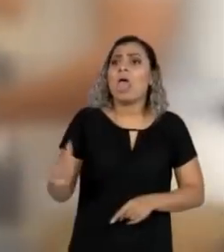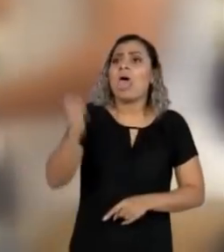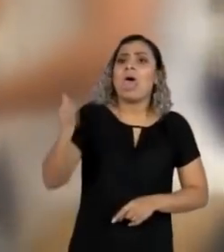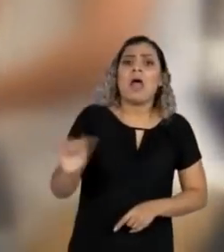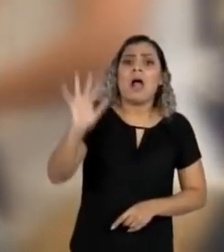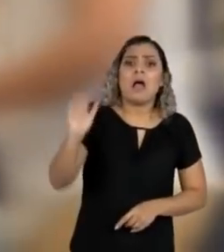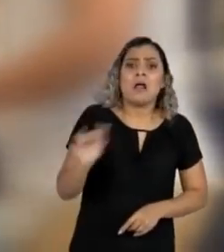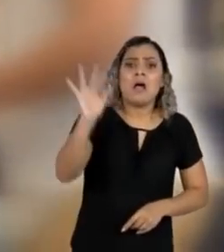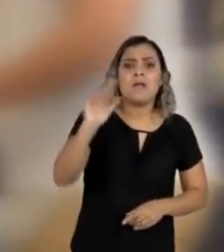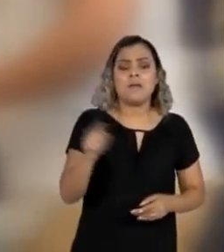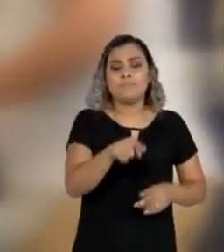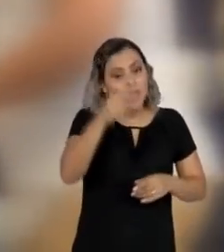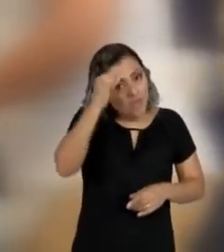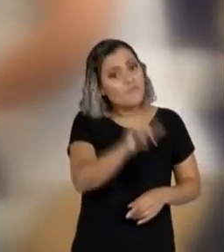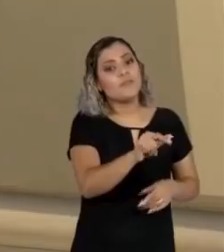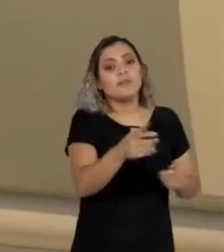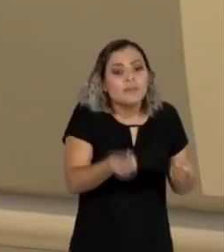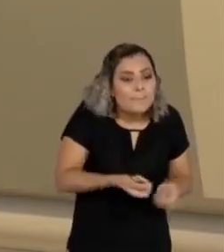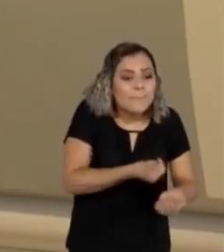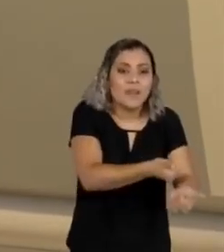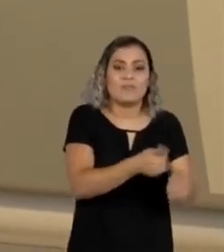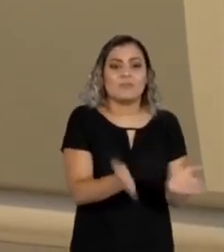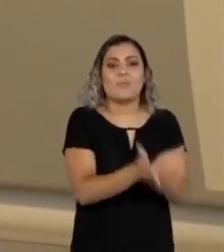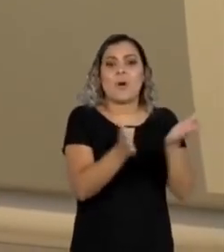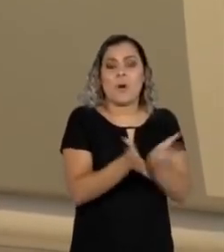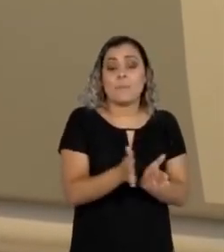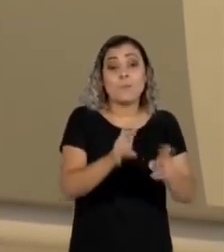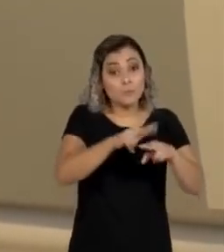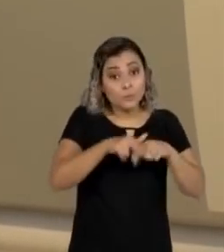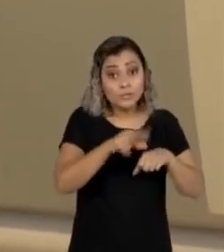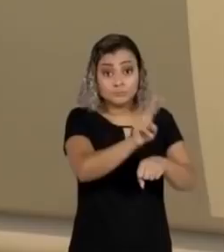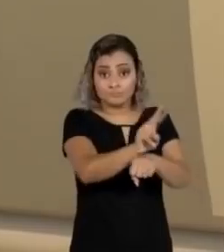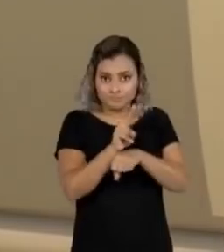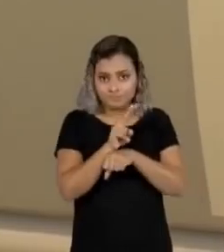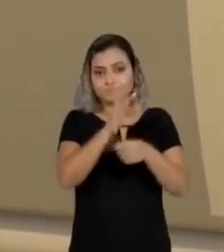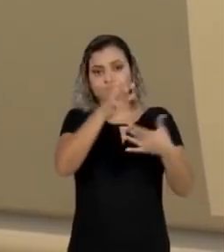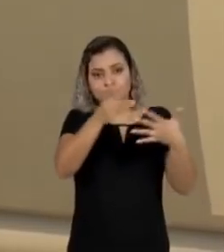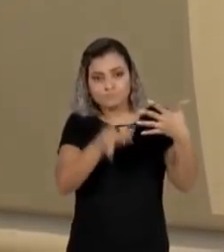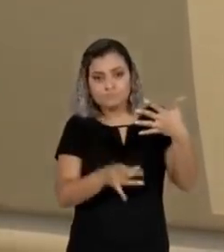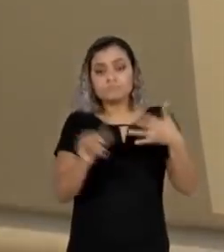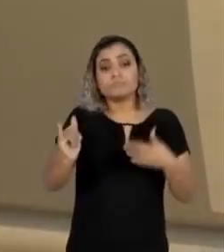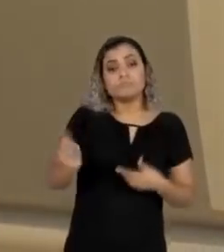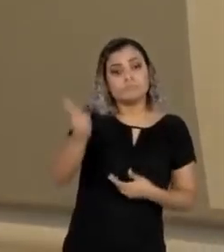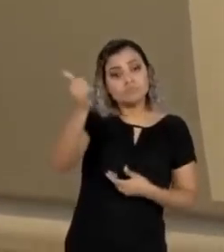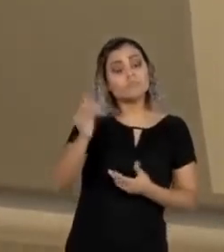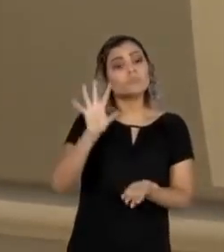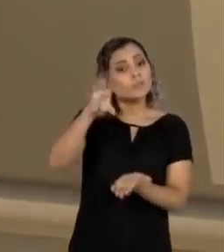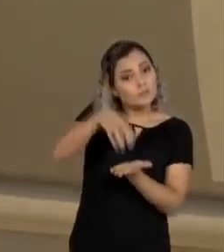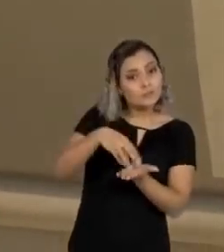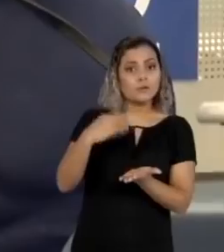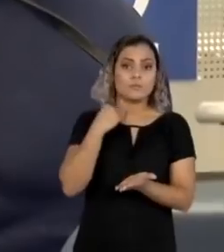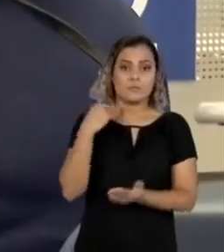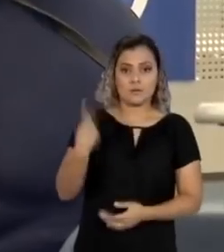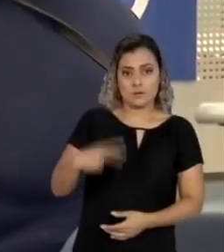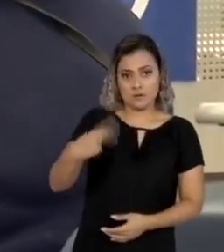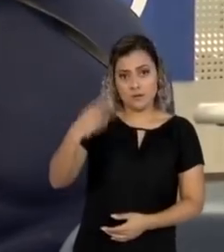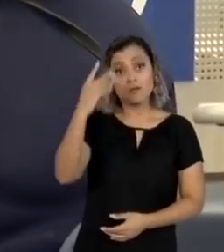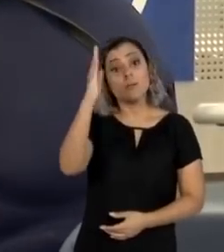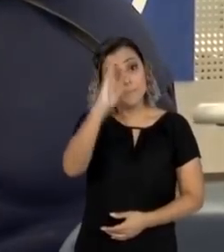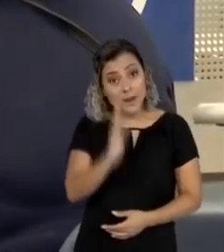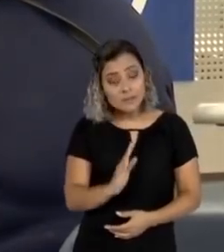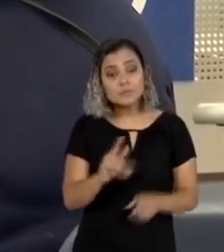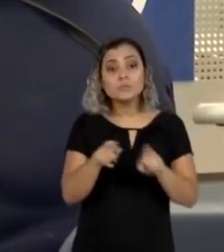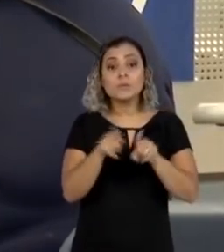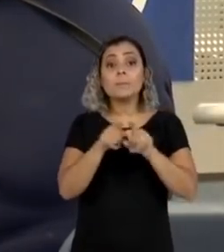clientes de menor poder aquisitivo. Para financiar essa queda nos juros, o Conselho Monetário Nacional autorizou